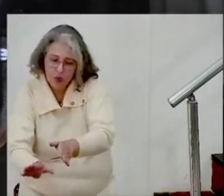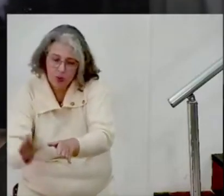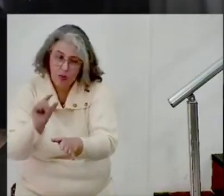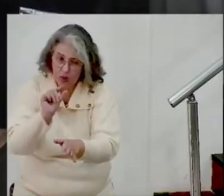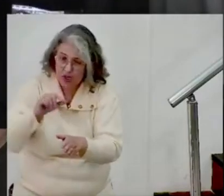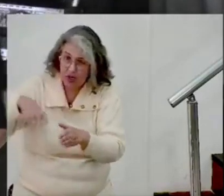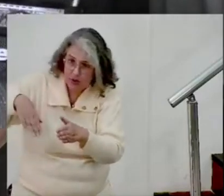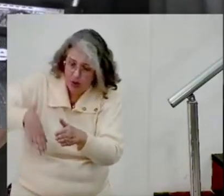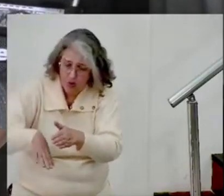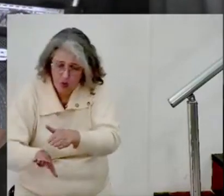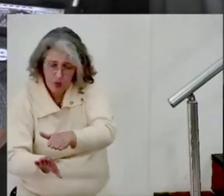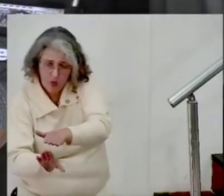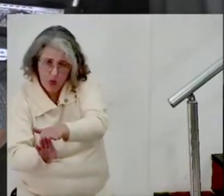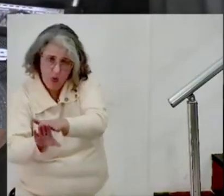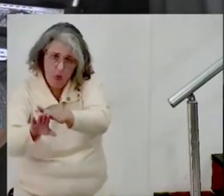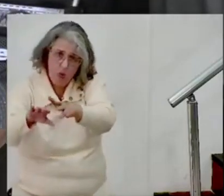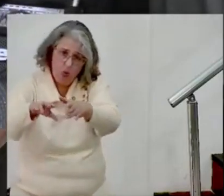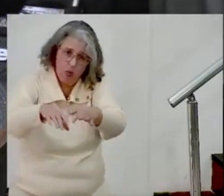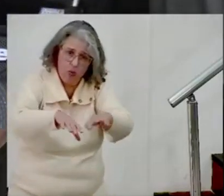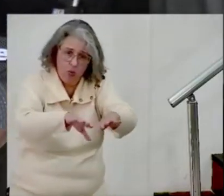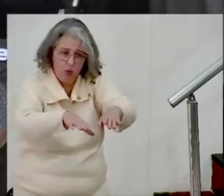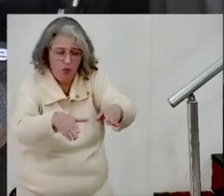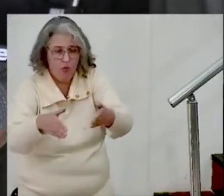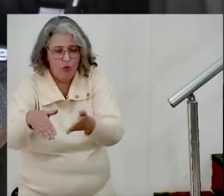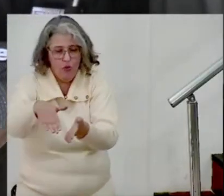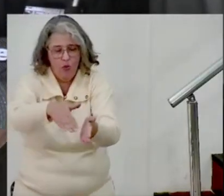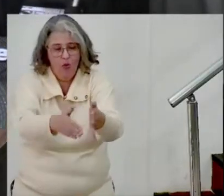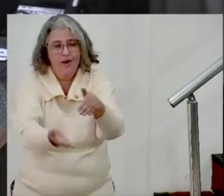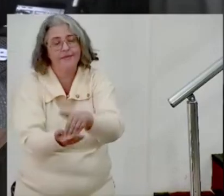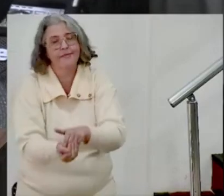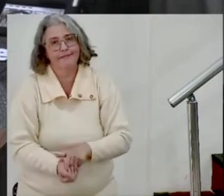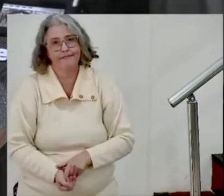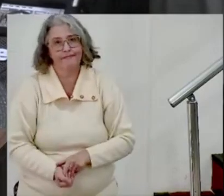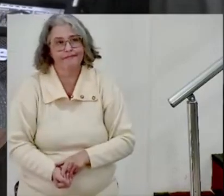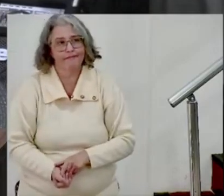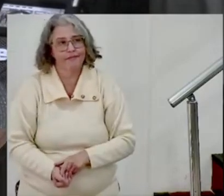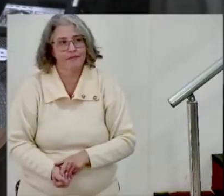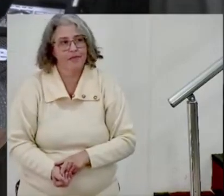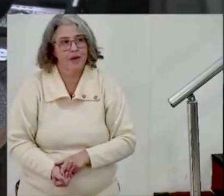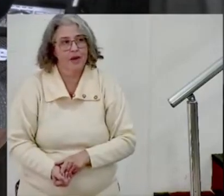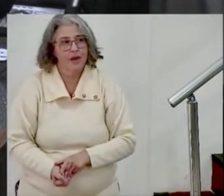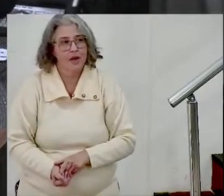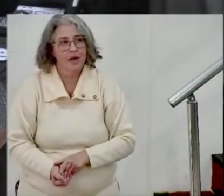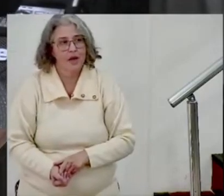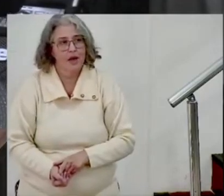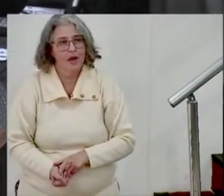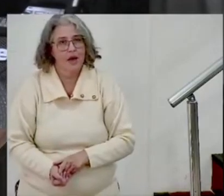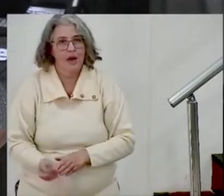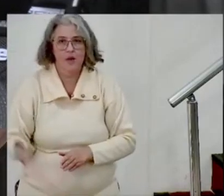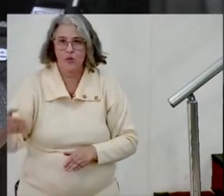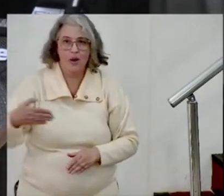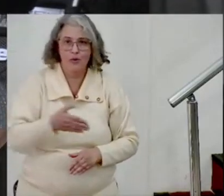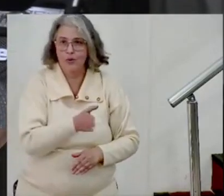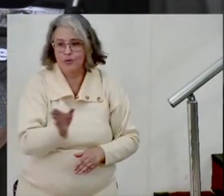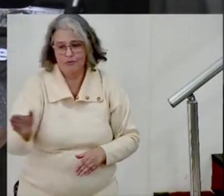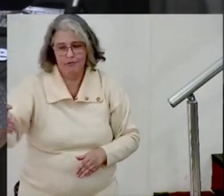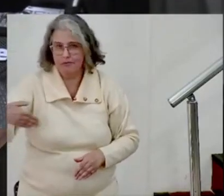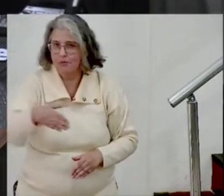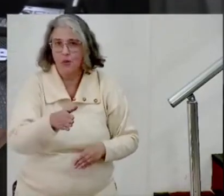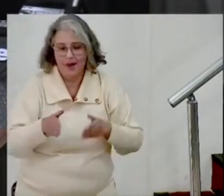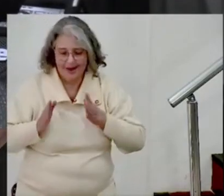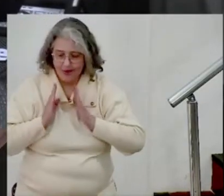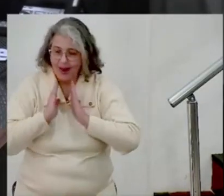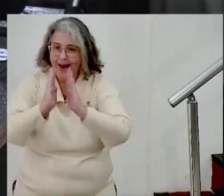para a água escorrer na direção correta. Detalhe. Não foi um túnel reto, as rochas não permitiam. Você olha para esse formato de túnel e fala, ai